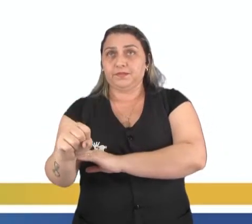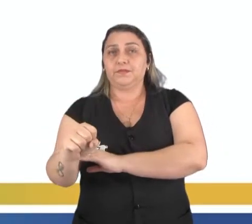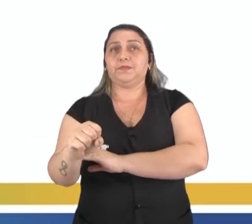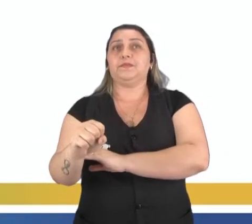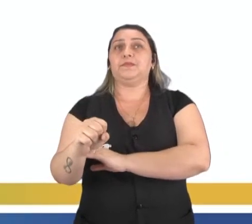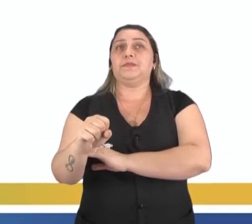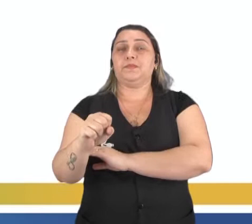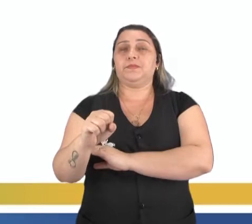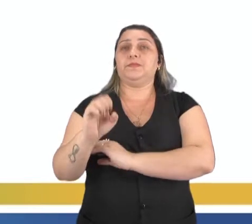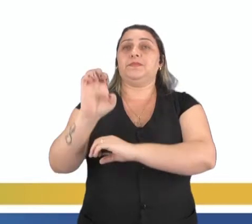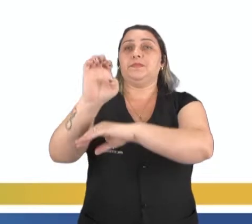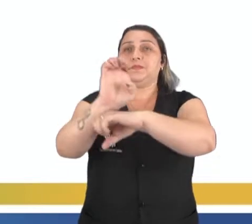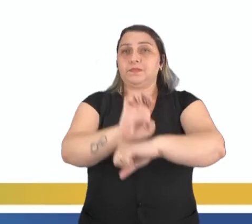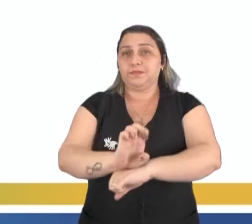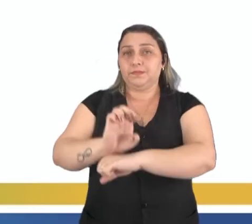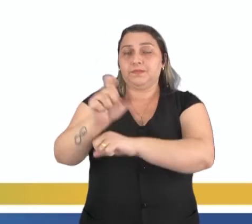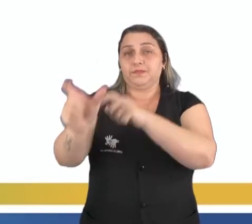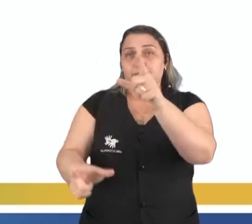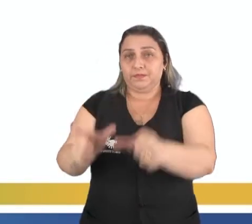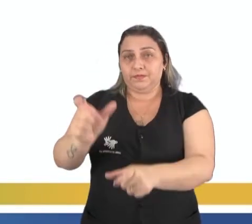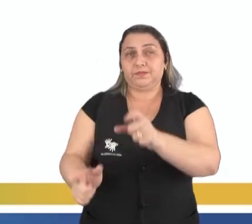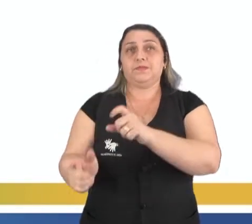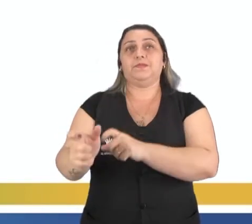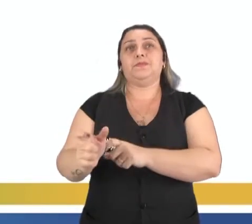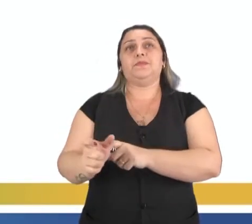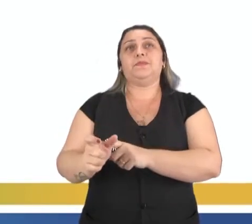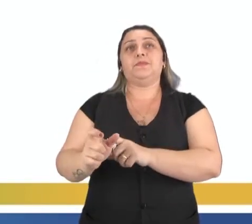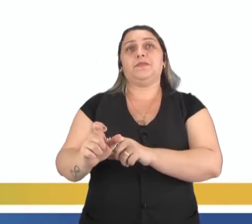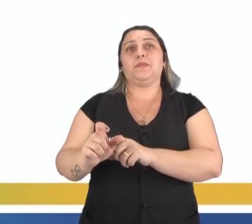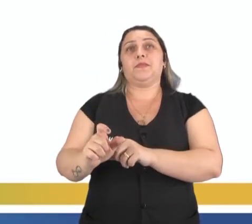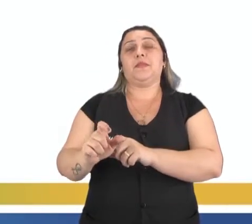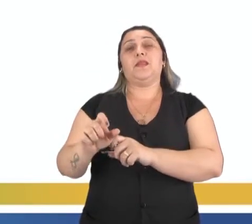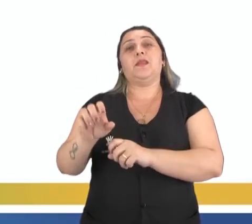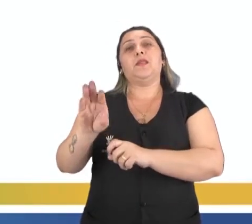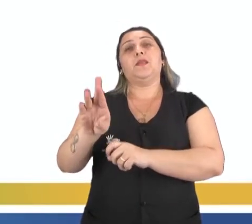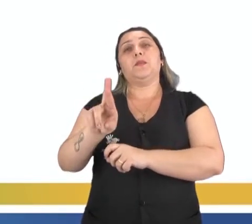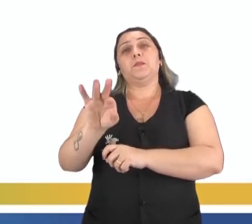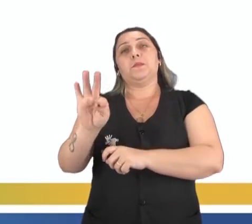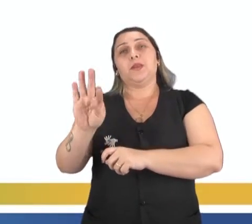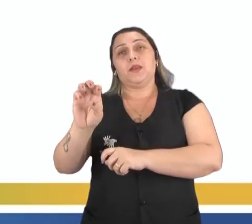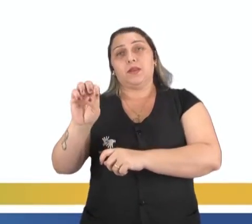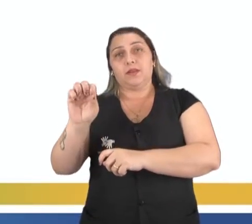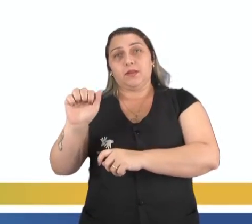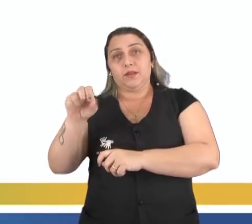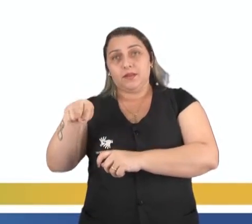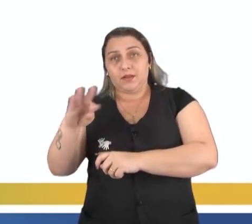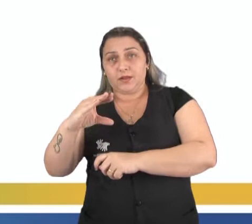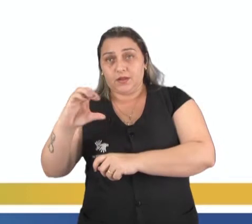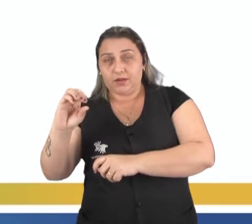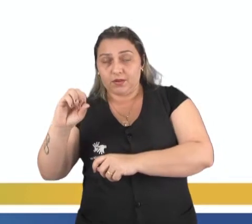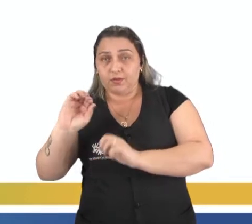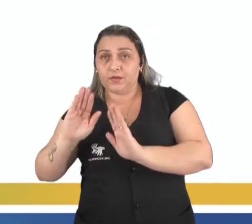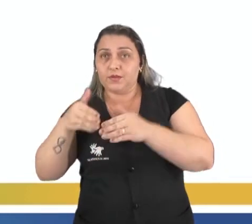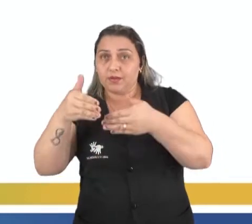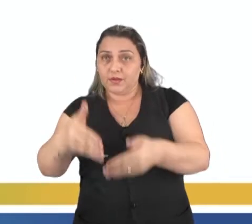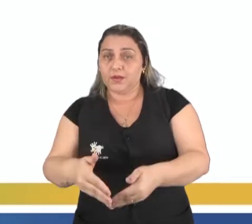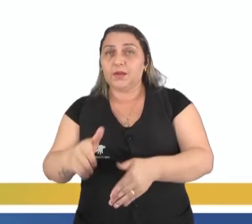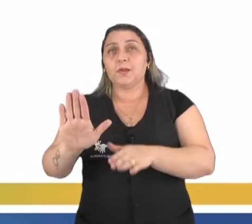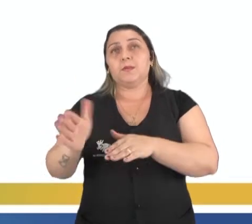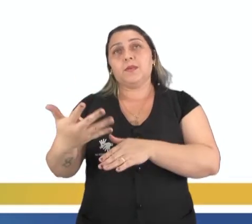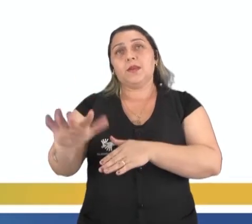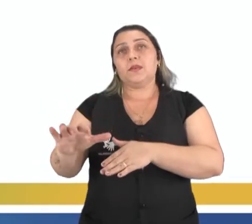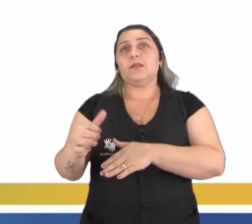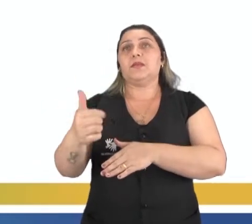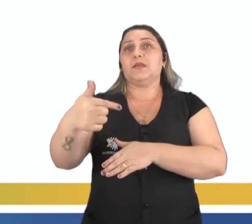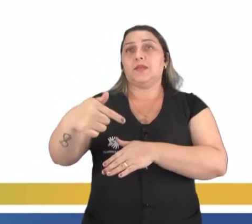pelas potências europeias da época. Quando os britânicos chegaram à Austrália, sua população era aproximadamente